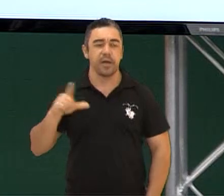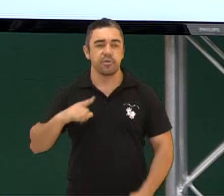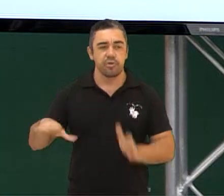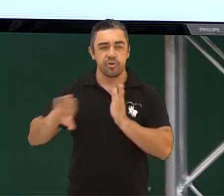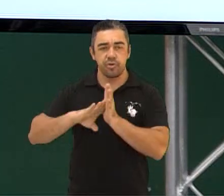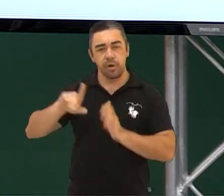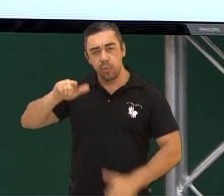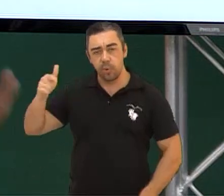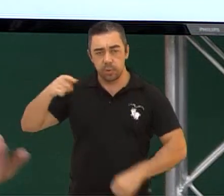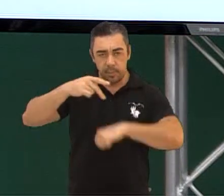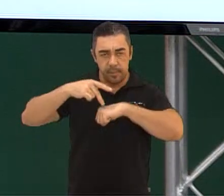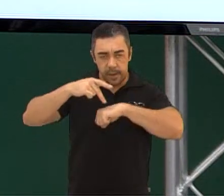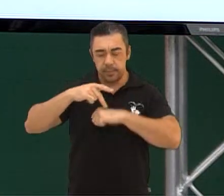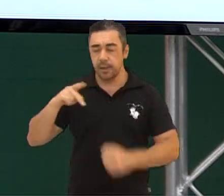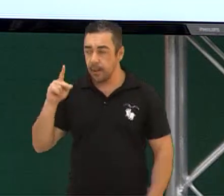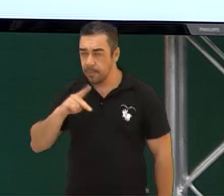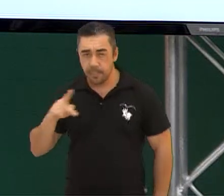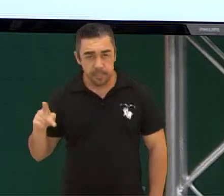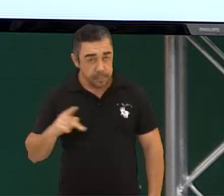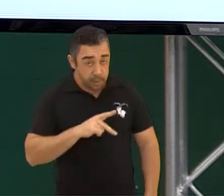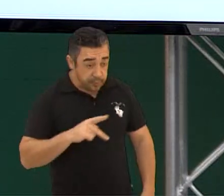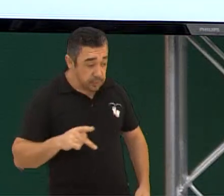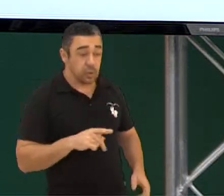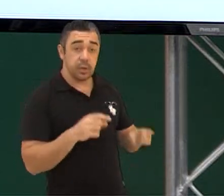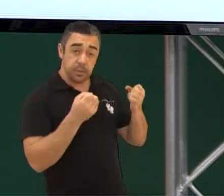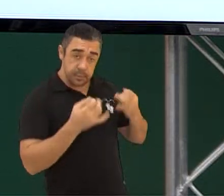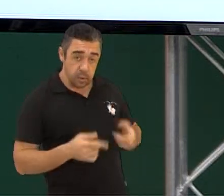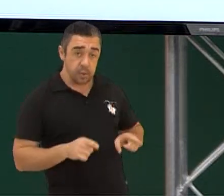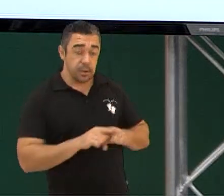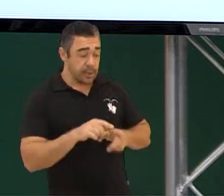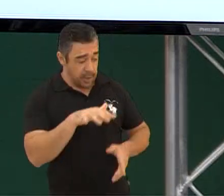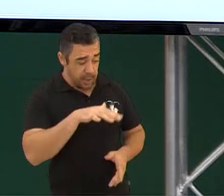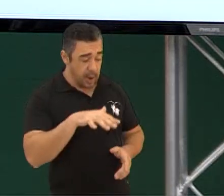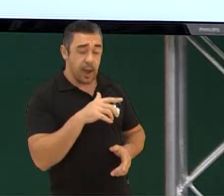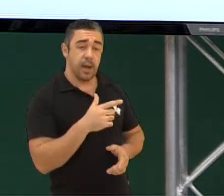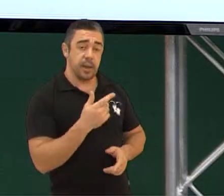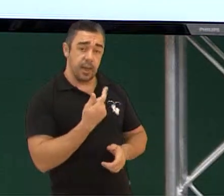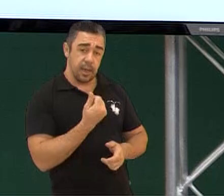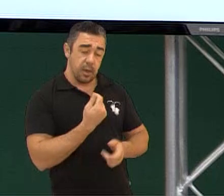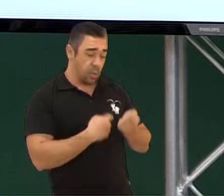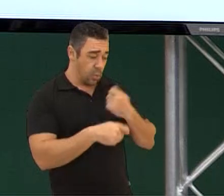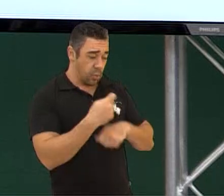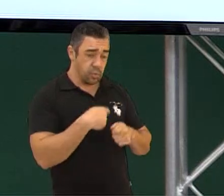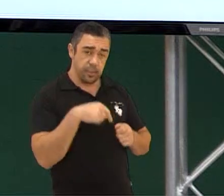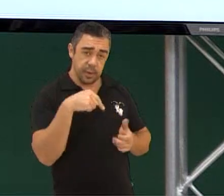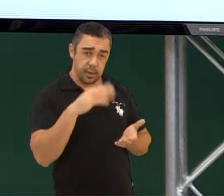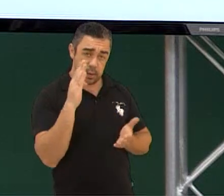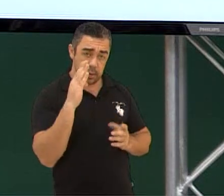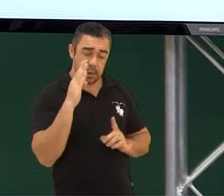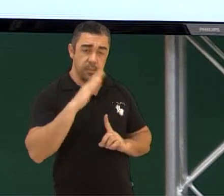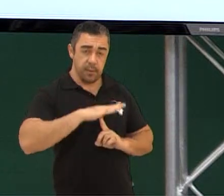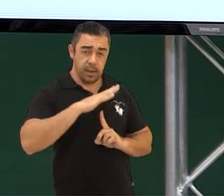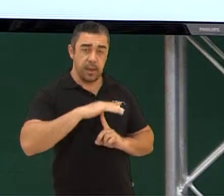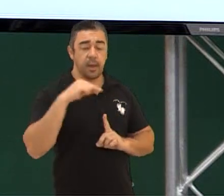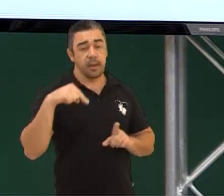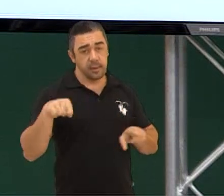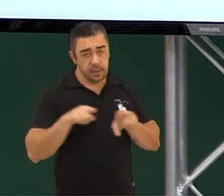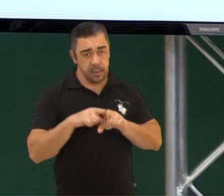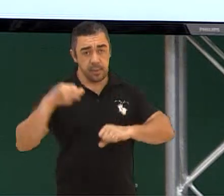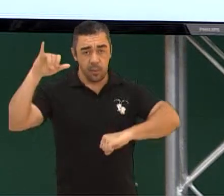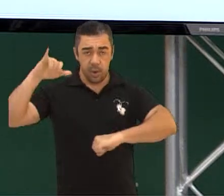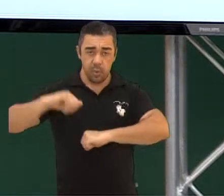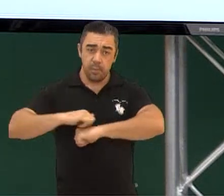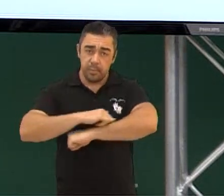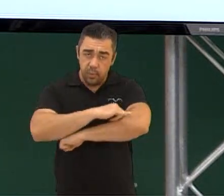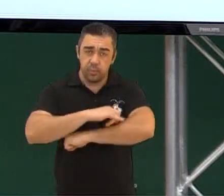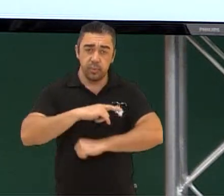na questão econômica. A professora, numa das aulas, também falou sobre a questão econômica do Paraná, e é importante, né, a questão aqui no nosso aeroporto internacional, né, todas essas formas